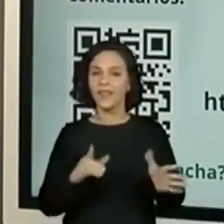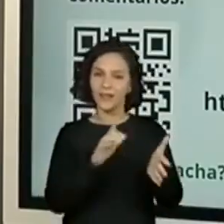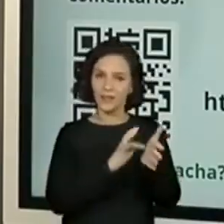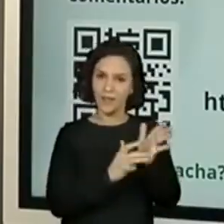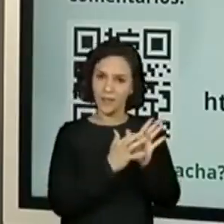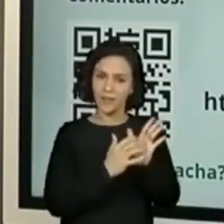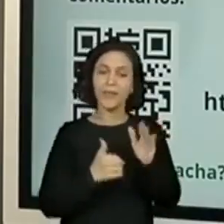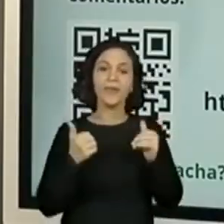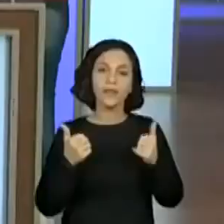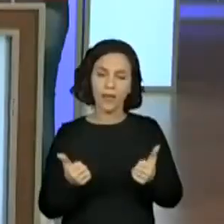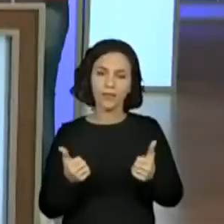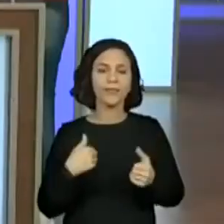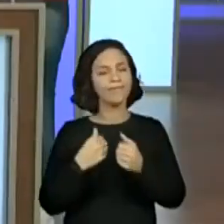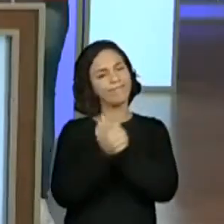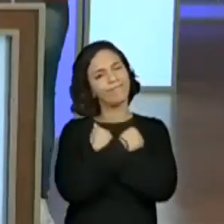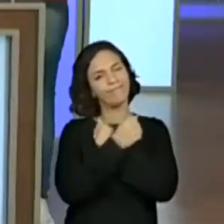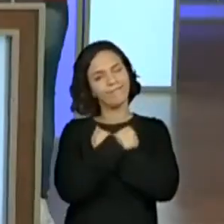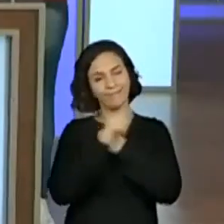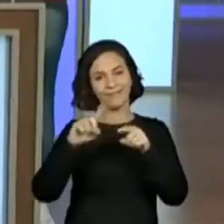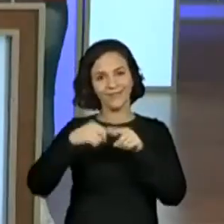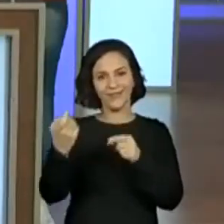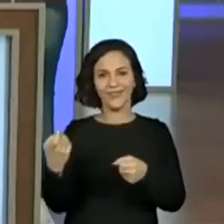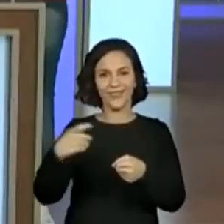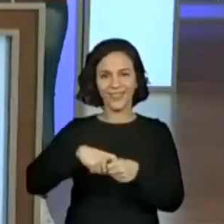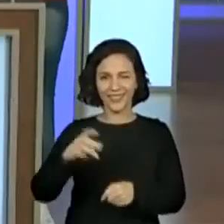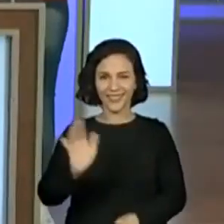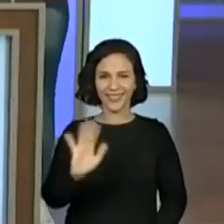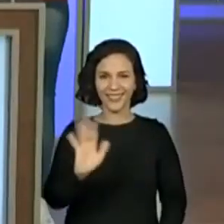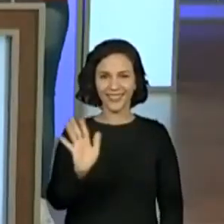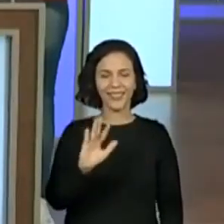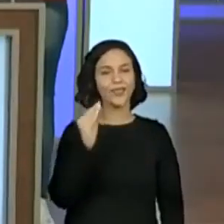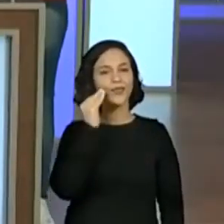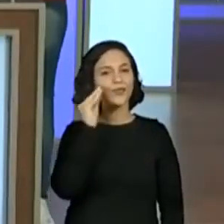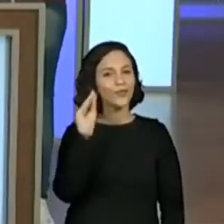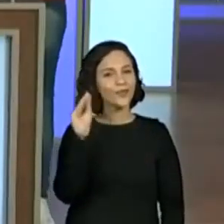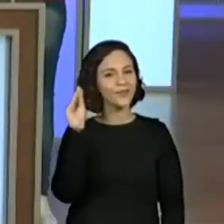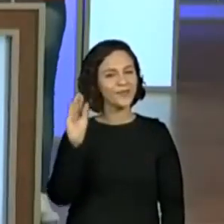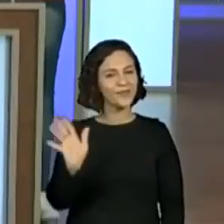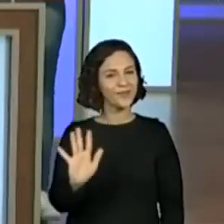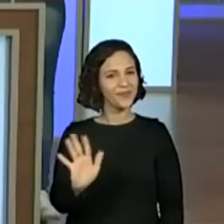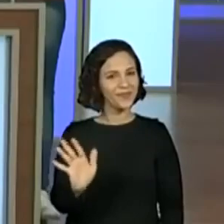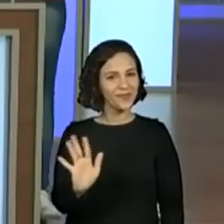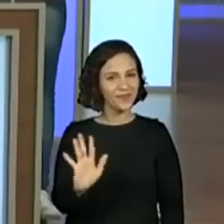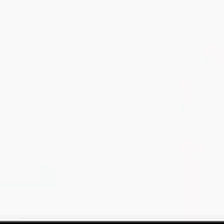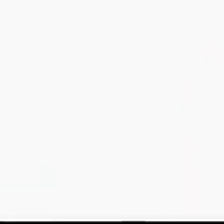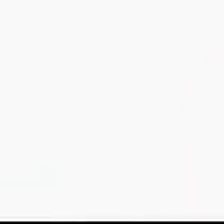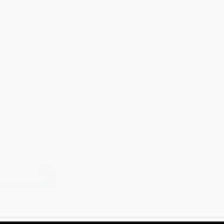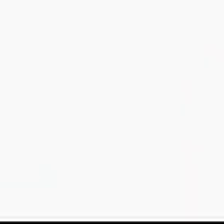conferência, tá bom? Um grande abraço e até já! Beijão, segundo ano! Tchau, tchau!